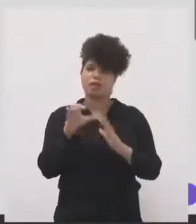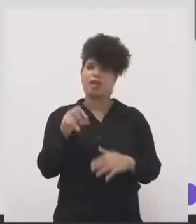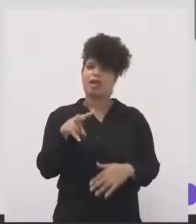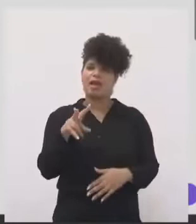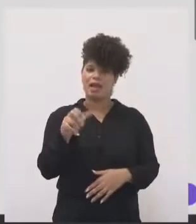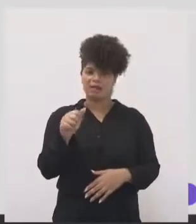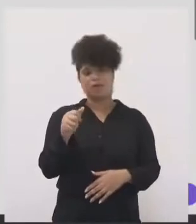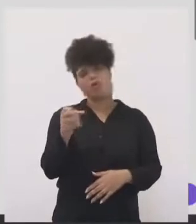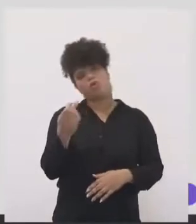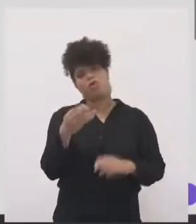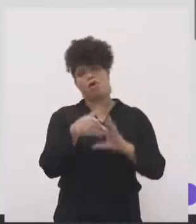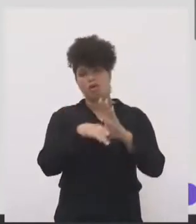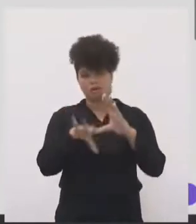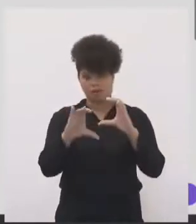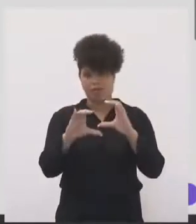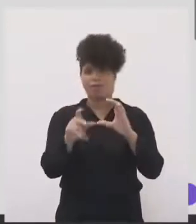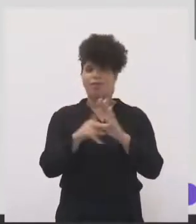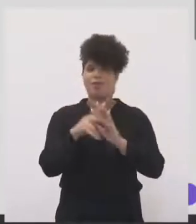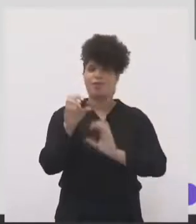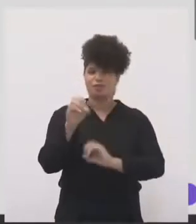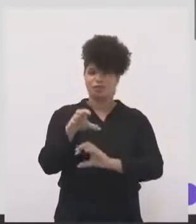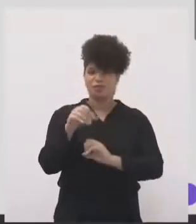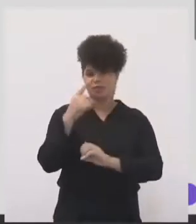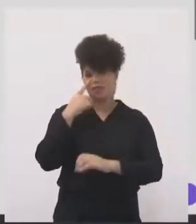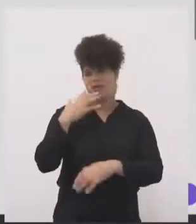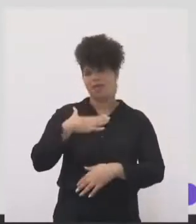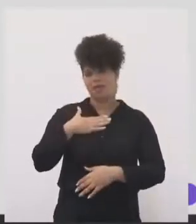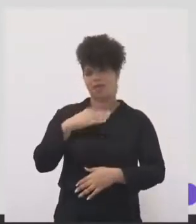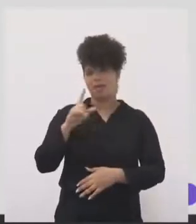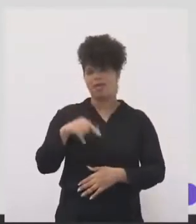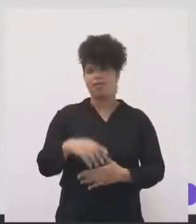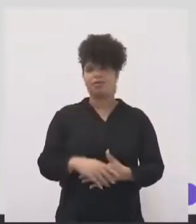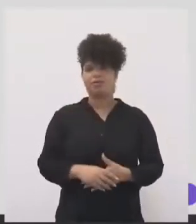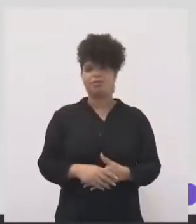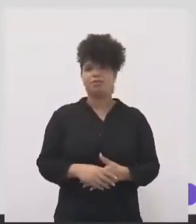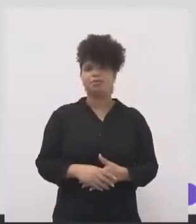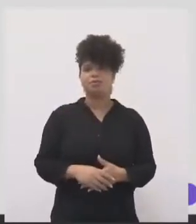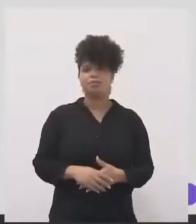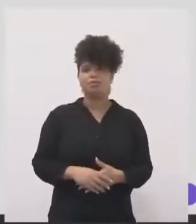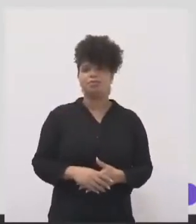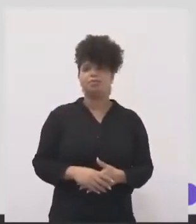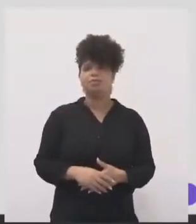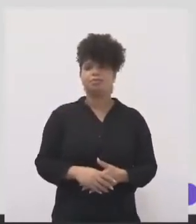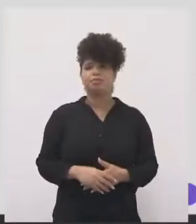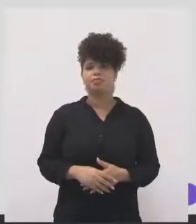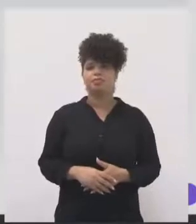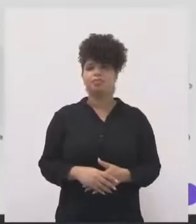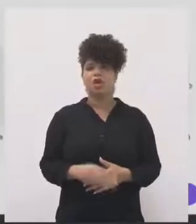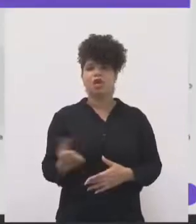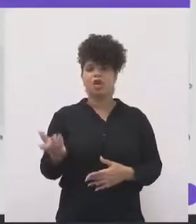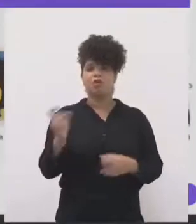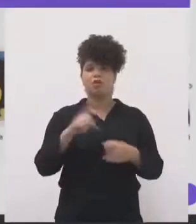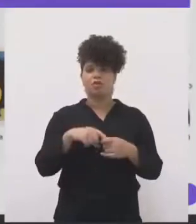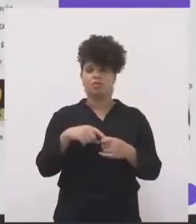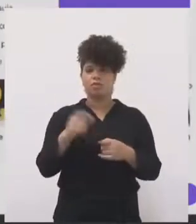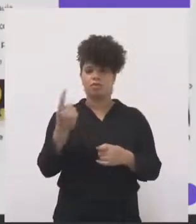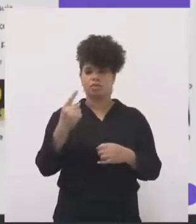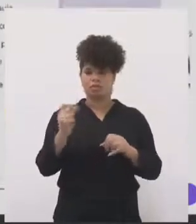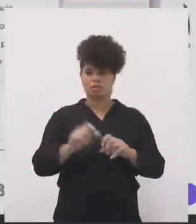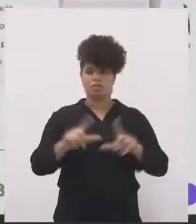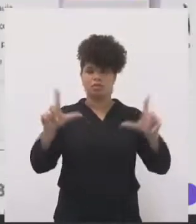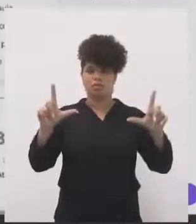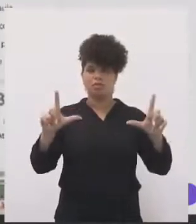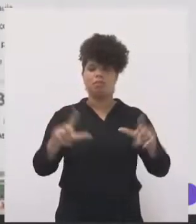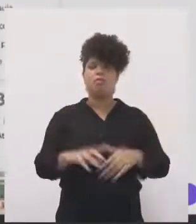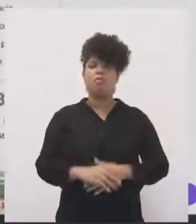educação. Então, essa é a minha conta que eu tenho junto com o Canva, tá? Vamos voltar para a página inicial. Então, aqui eu